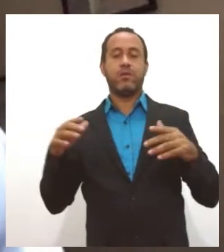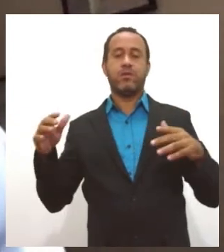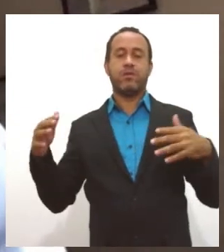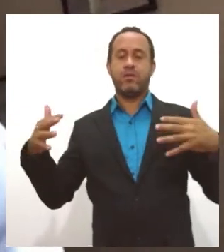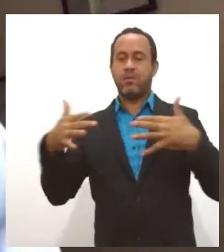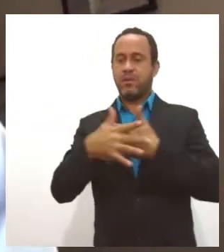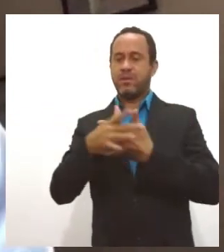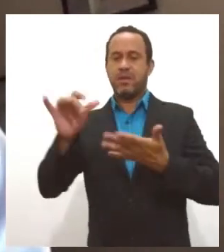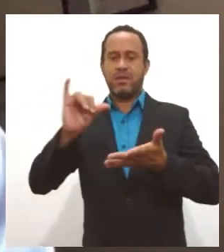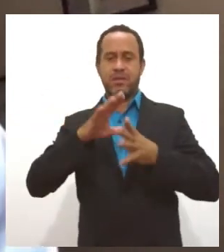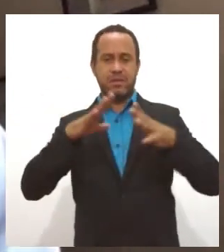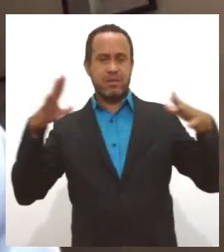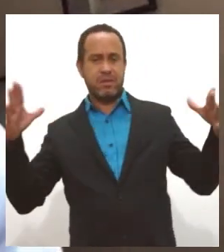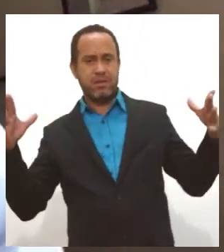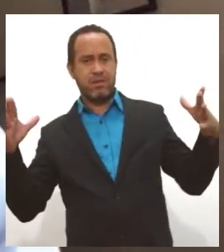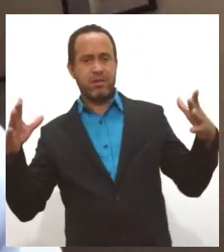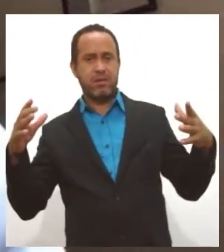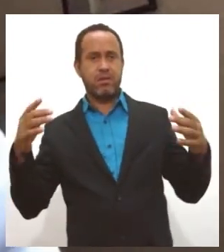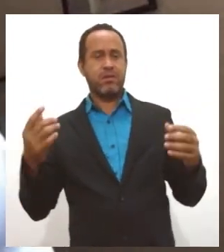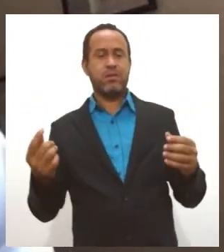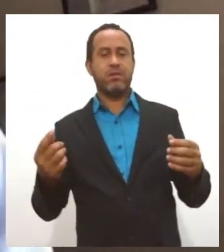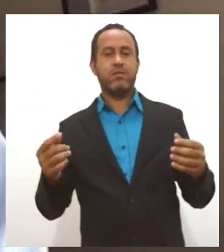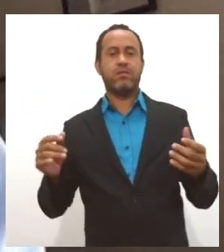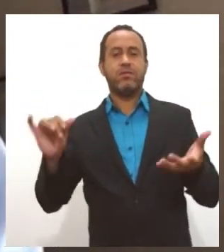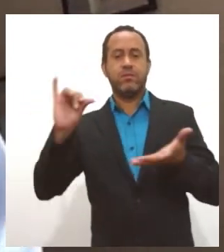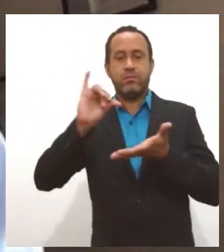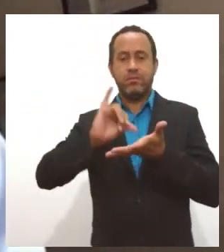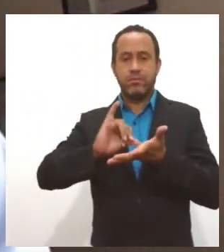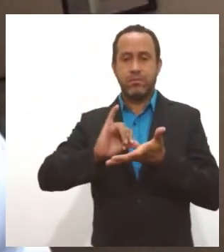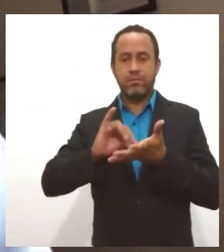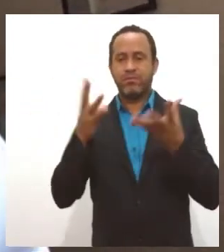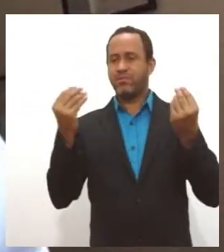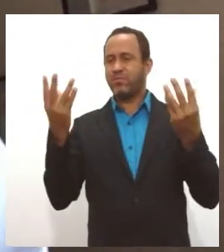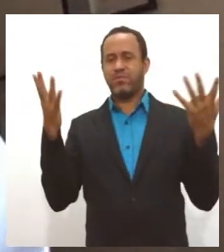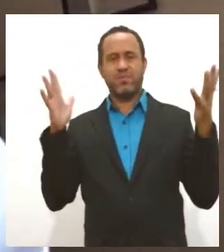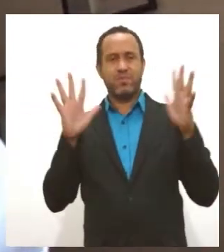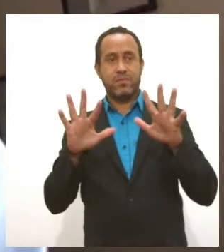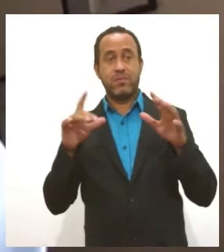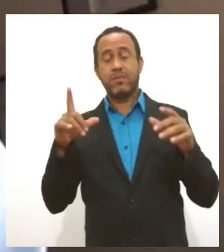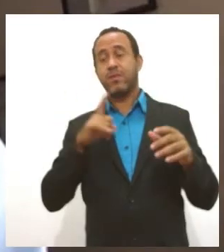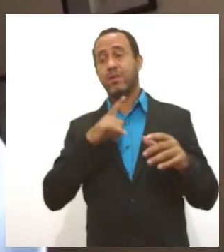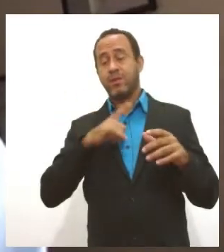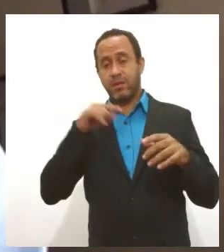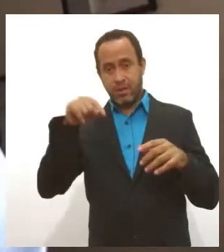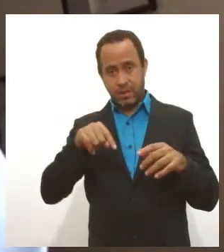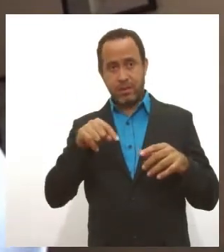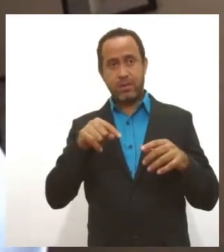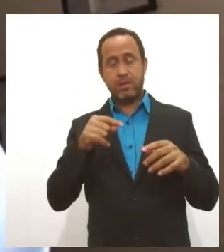centros, grandes destinos concorridos com muita gente, e a gente tem isso aqui no